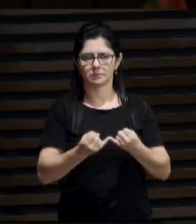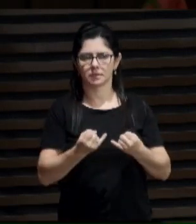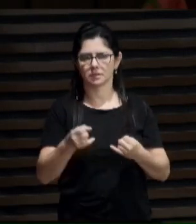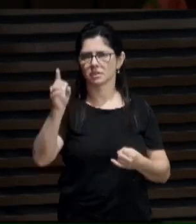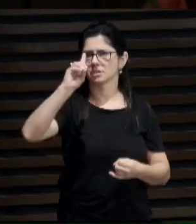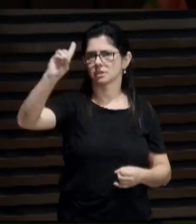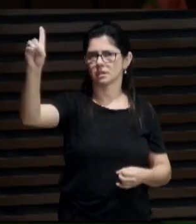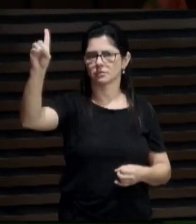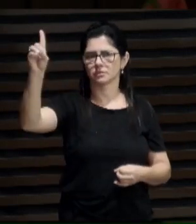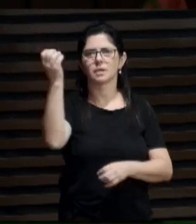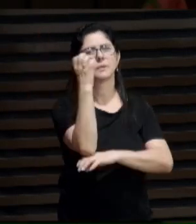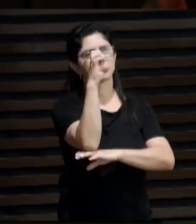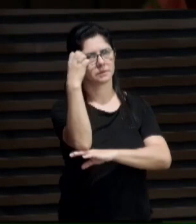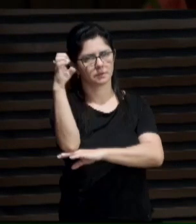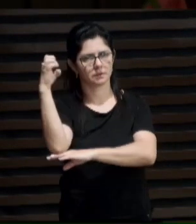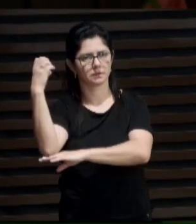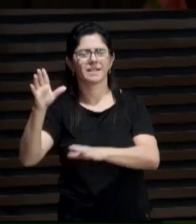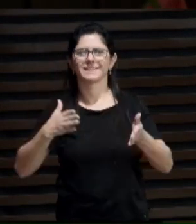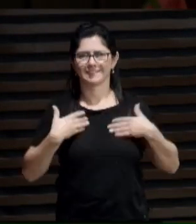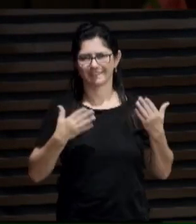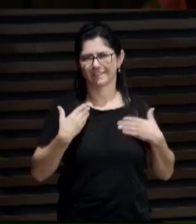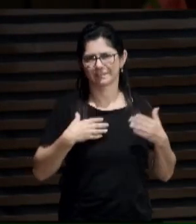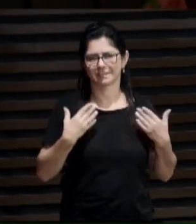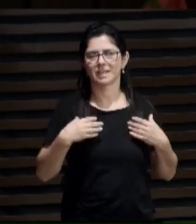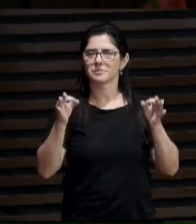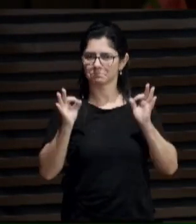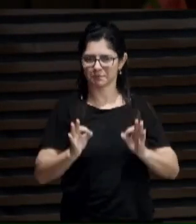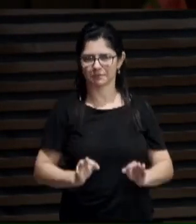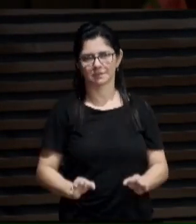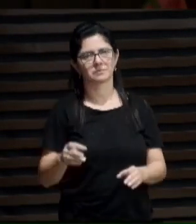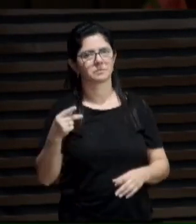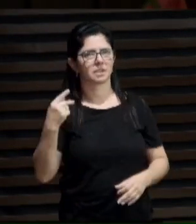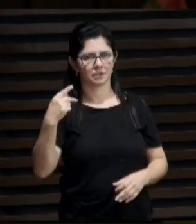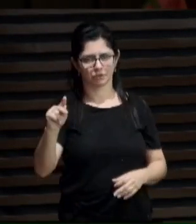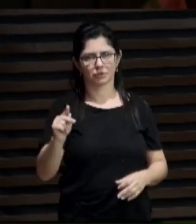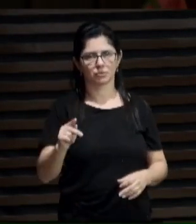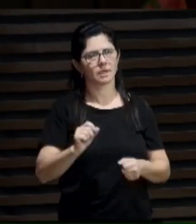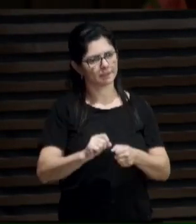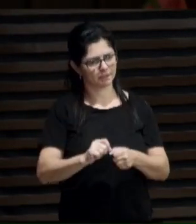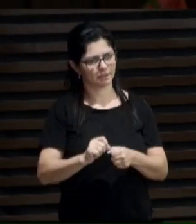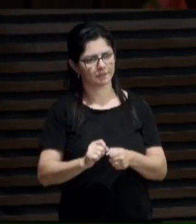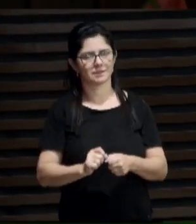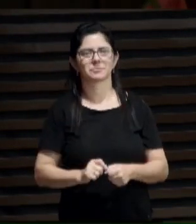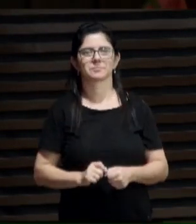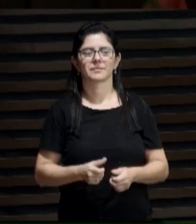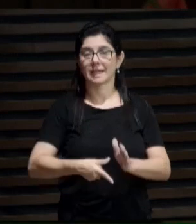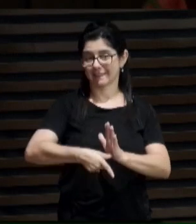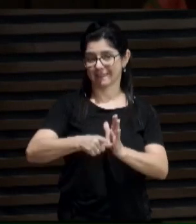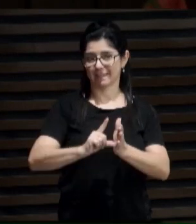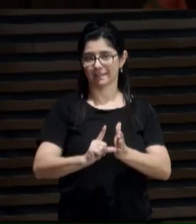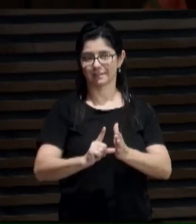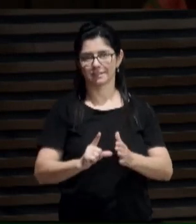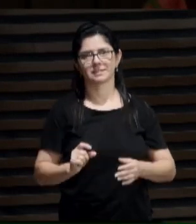Éden alegravam-se na perfeição de sua criação. Até antes da queda, nenhuma